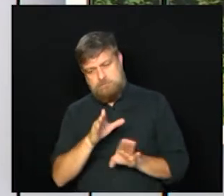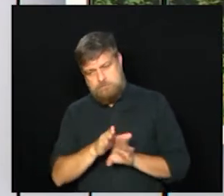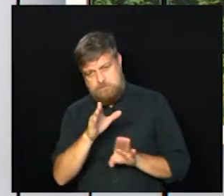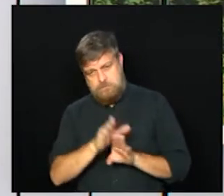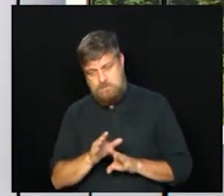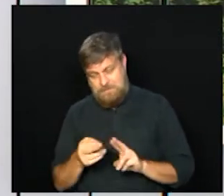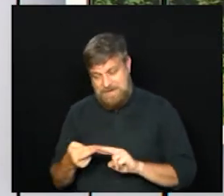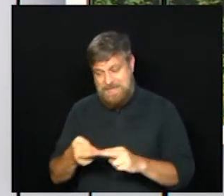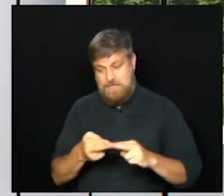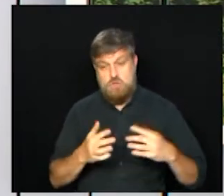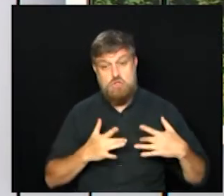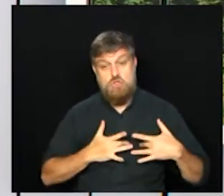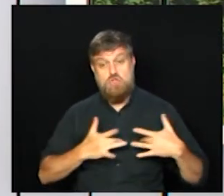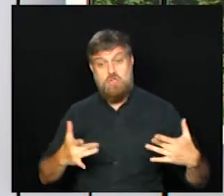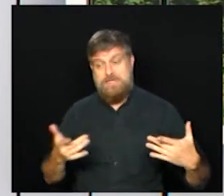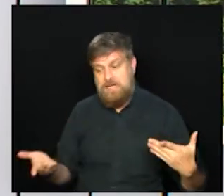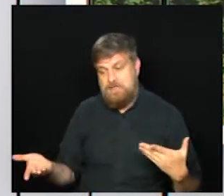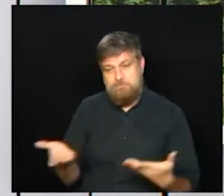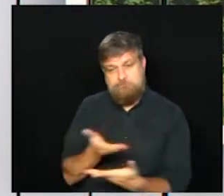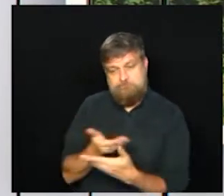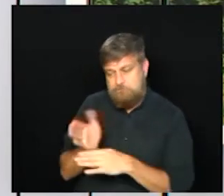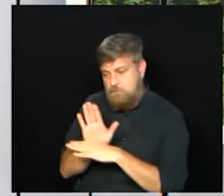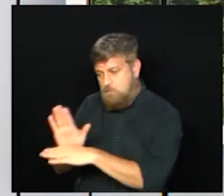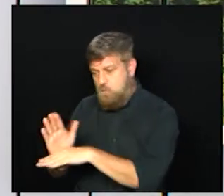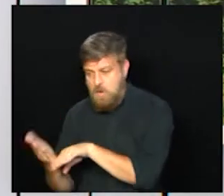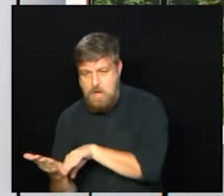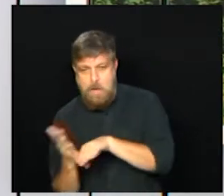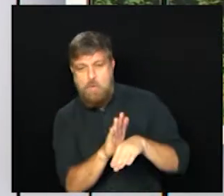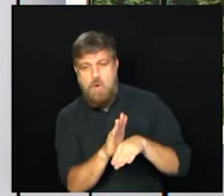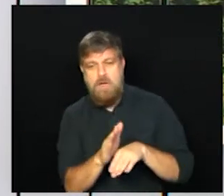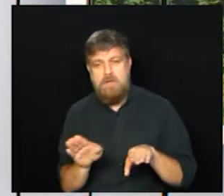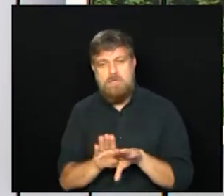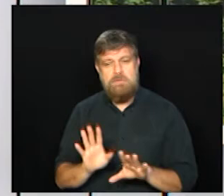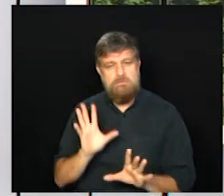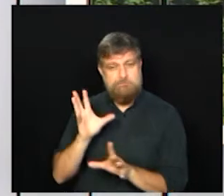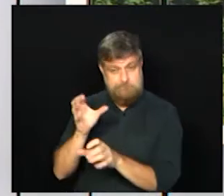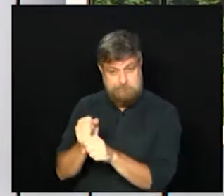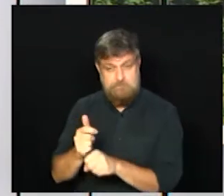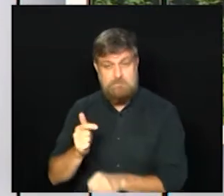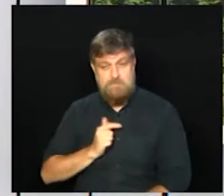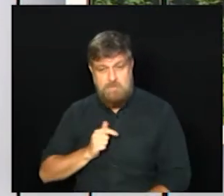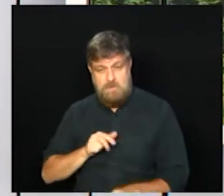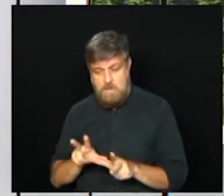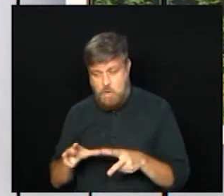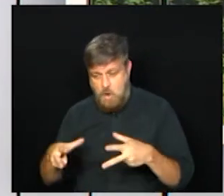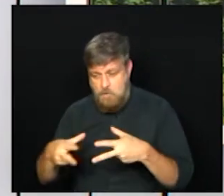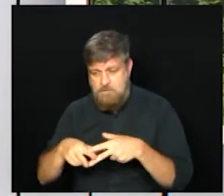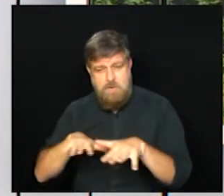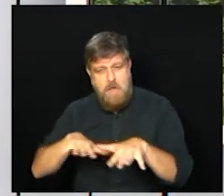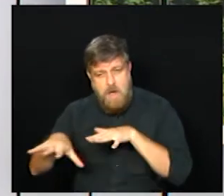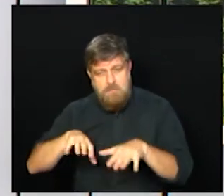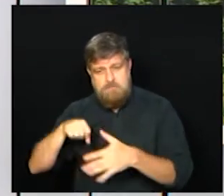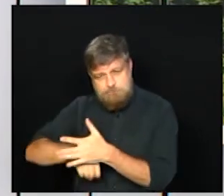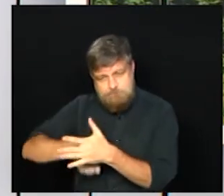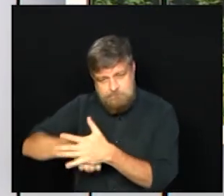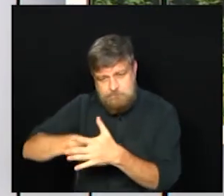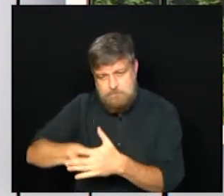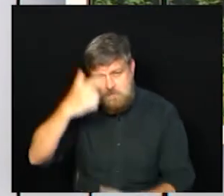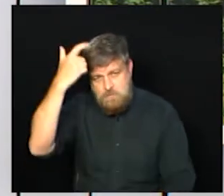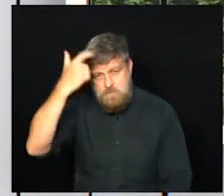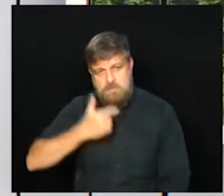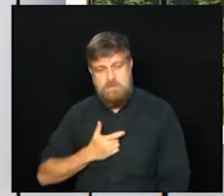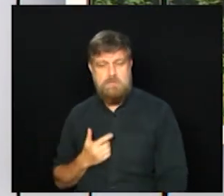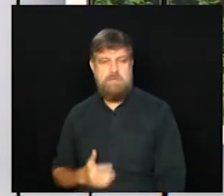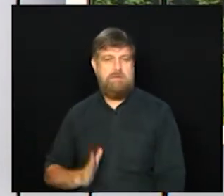de solidariedade de mulheres, porque tem isso também, né? Muitos movimentos coletivos, né? Eu participo de coletivo